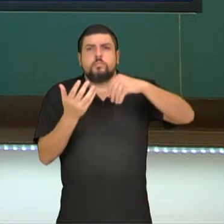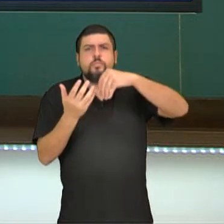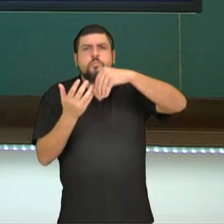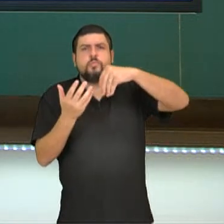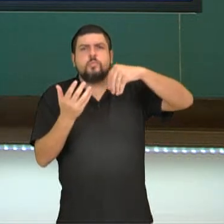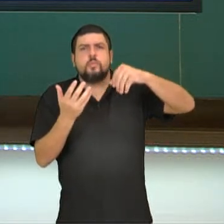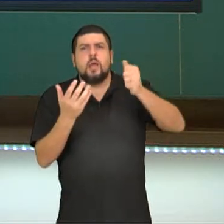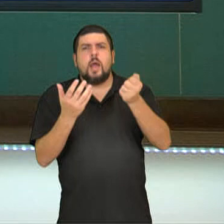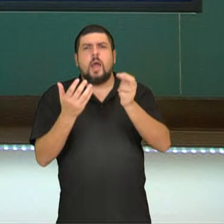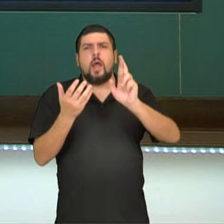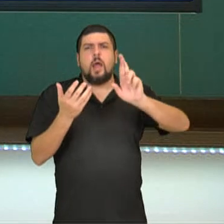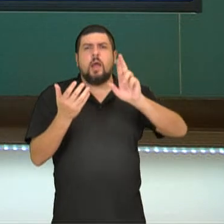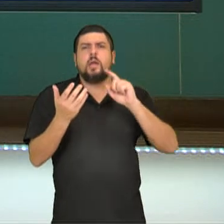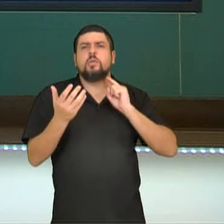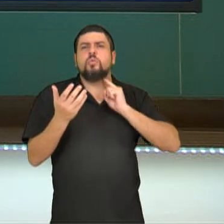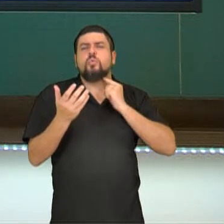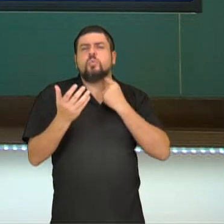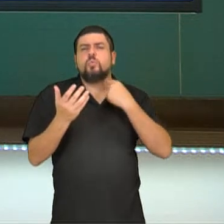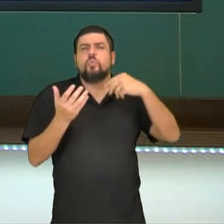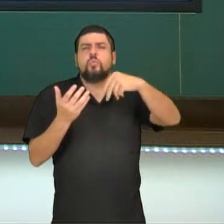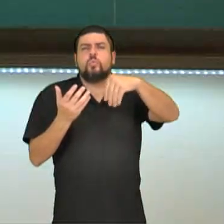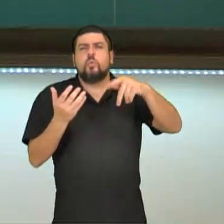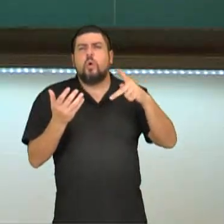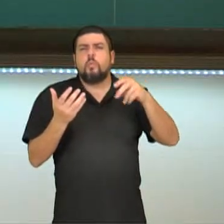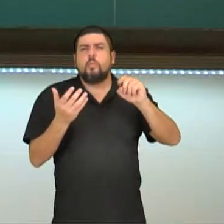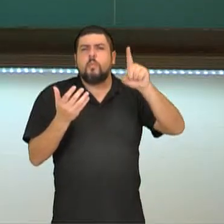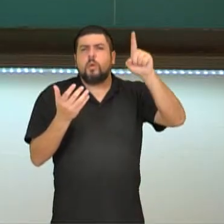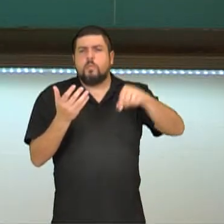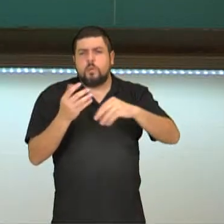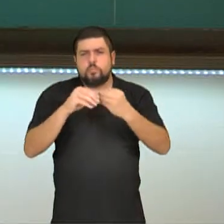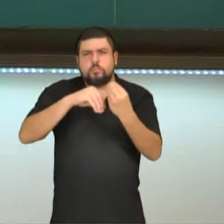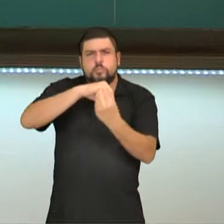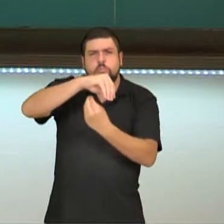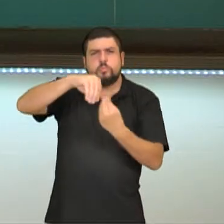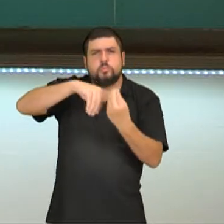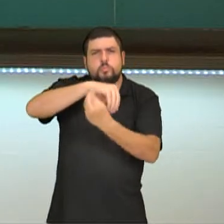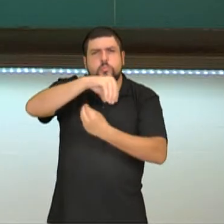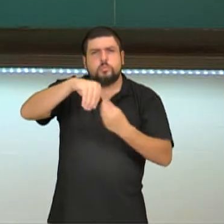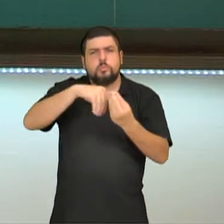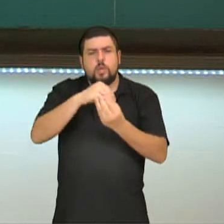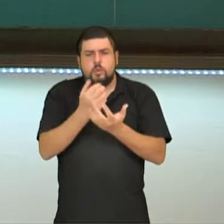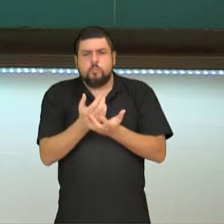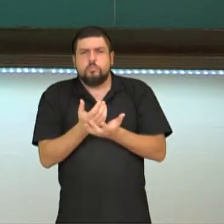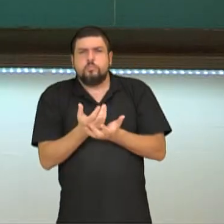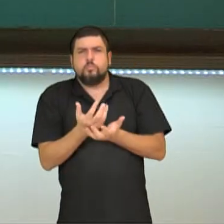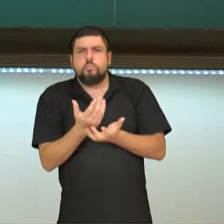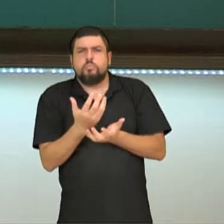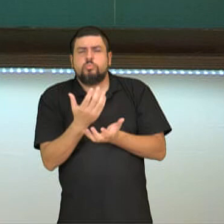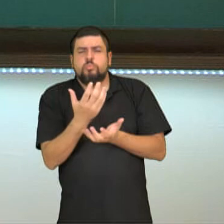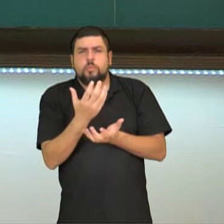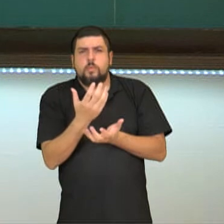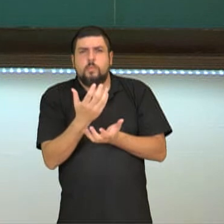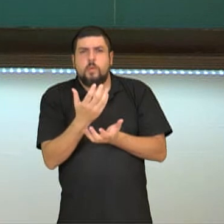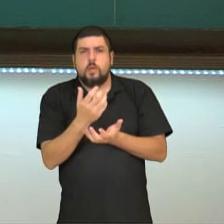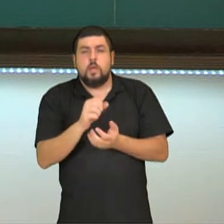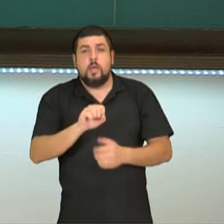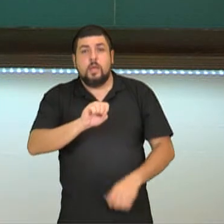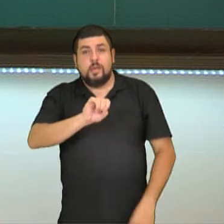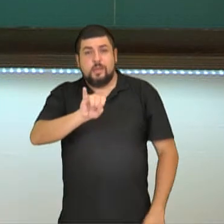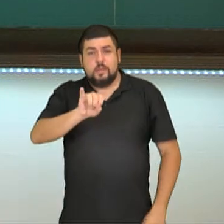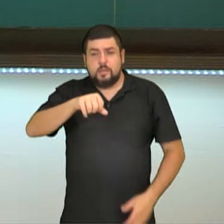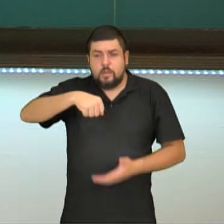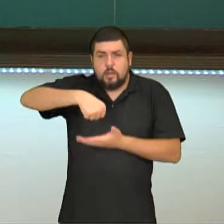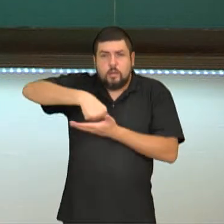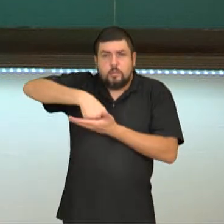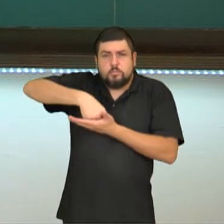está naquele ambiente, aquele clima está com baixa pressão, tá? Se aquela região estiver com baixa pressão, gente, a tendência é formar chuva. Então, toda